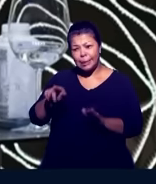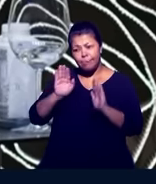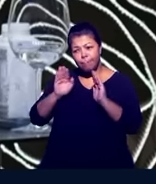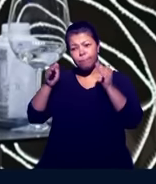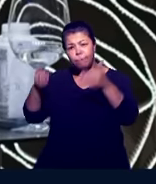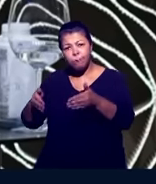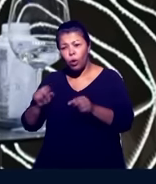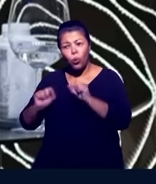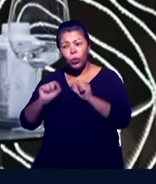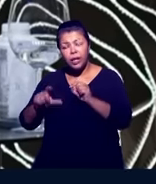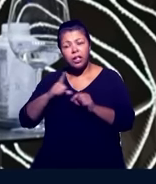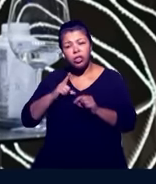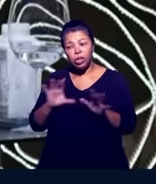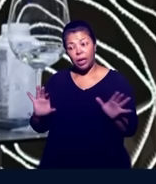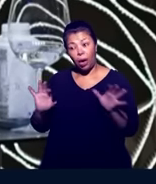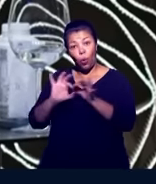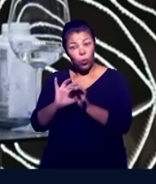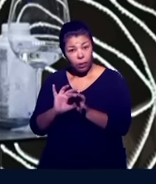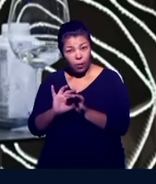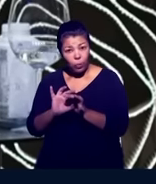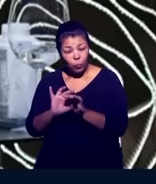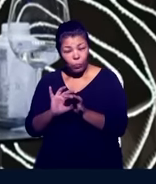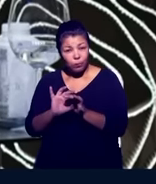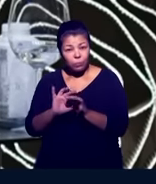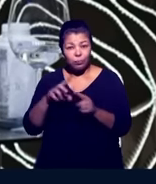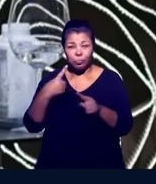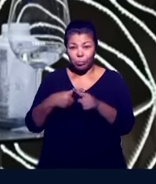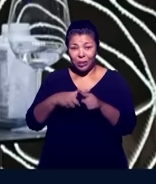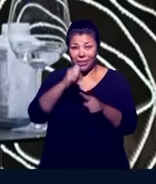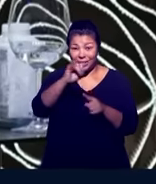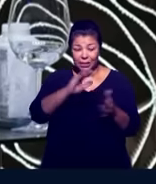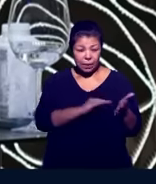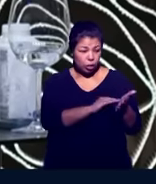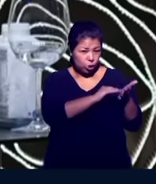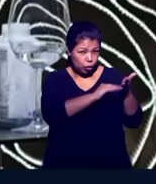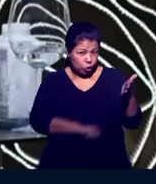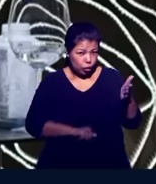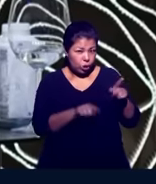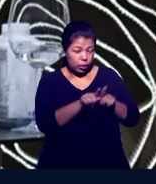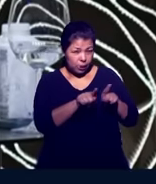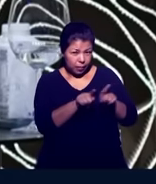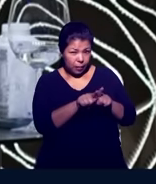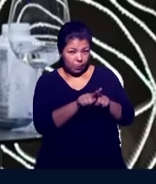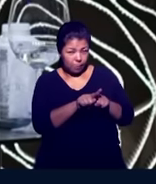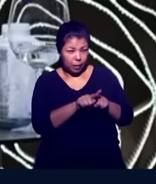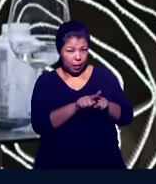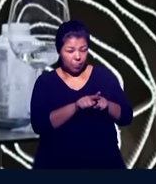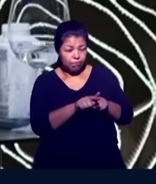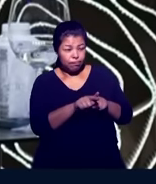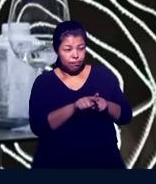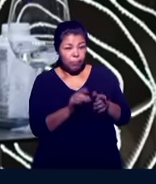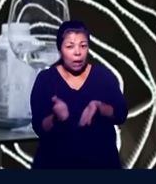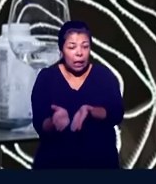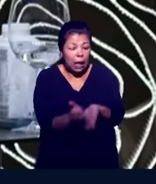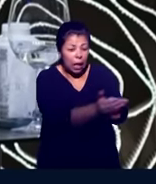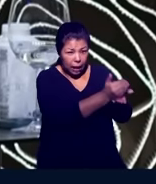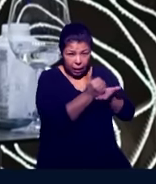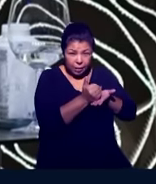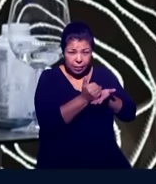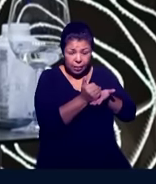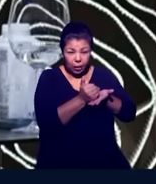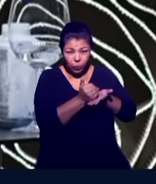problema é que quando você deprime a base de arrecadação de dois tributos que representam Como você sabe um